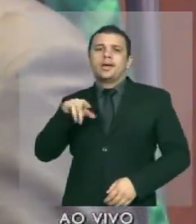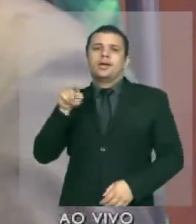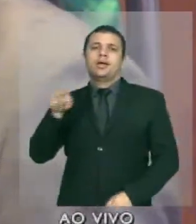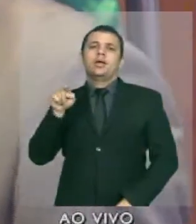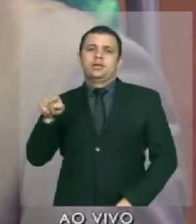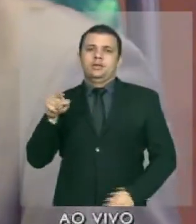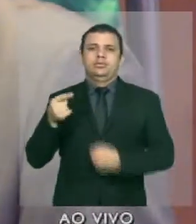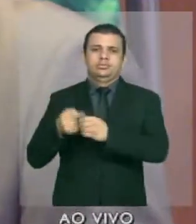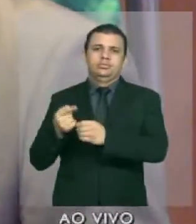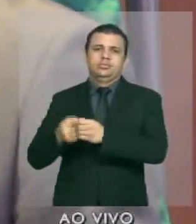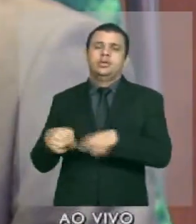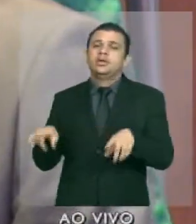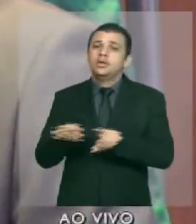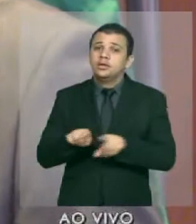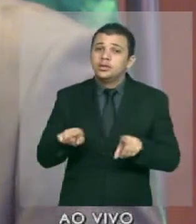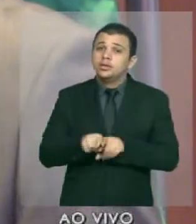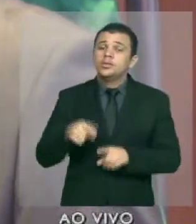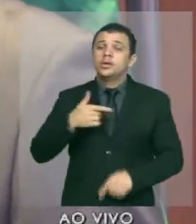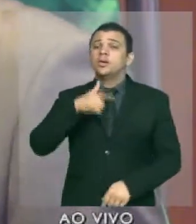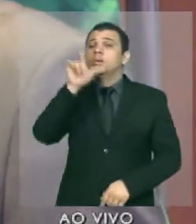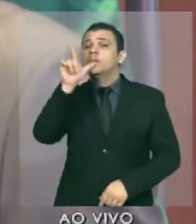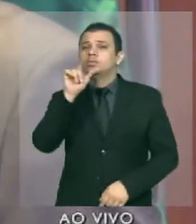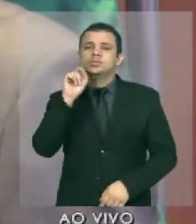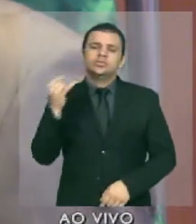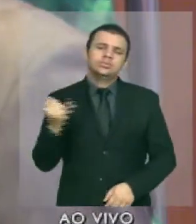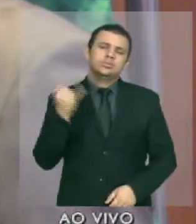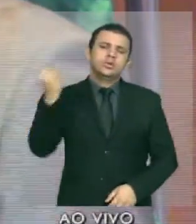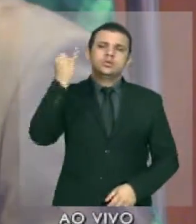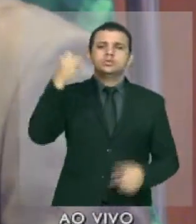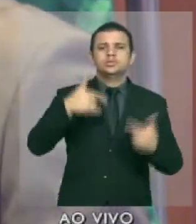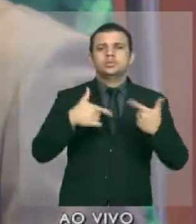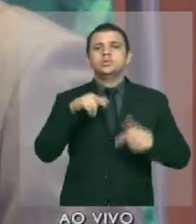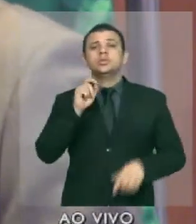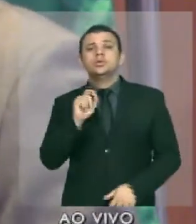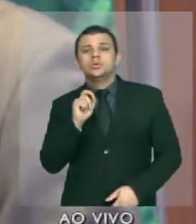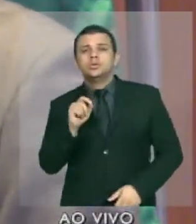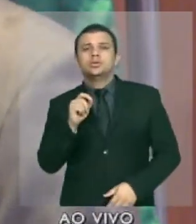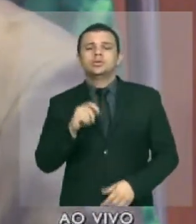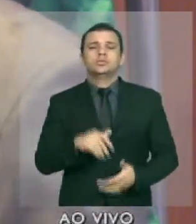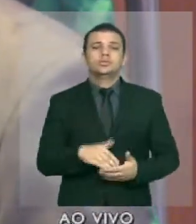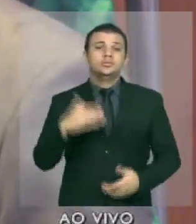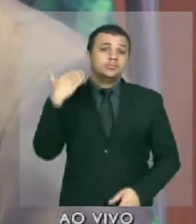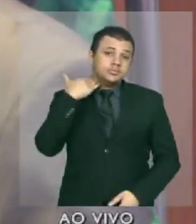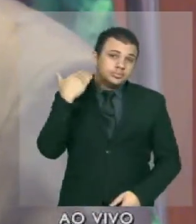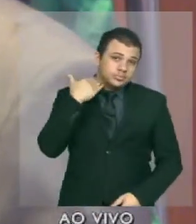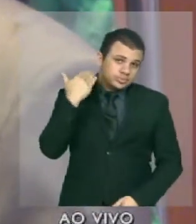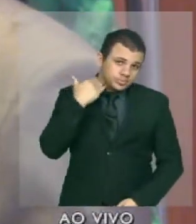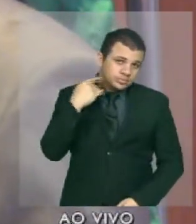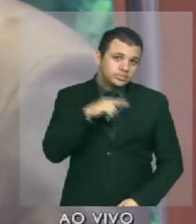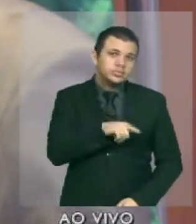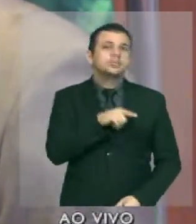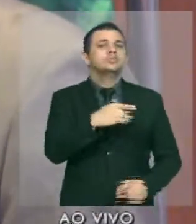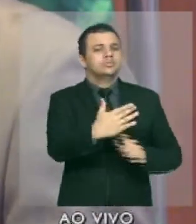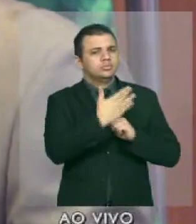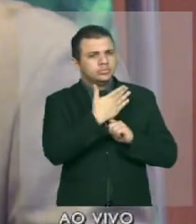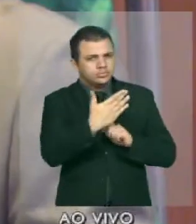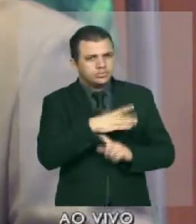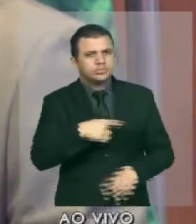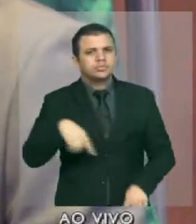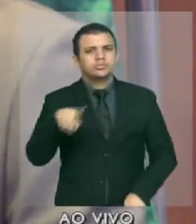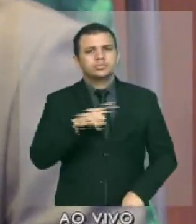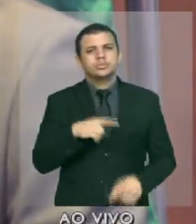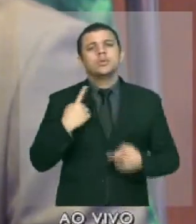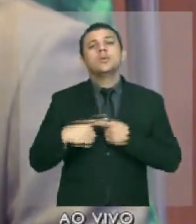áreas de assentamento como também como outro encaminhamento que é muito importante os bancos oficiais participarem do processo Porque nós vamos